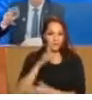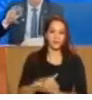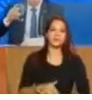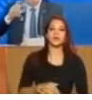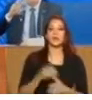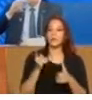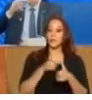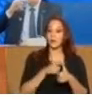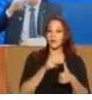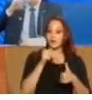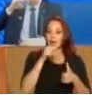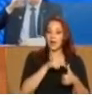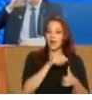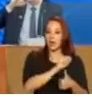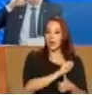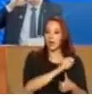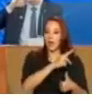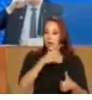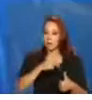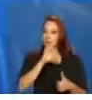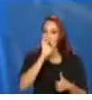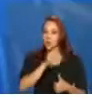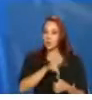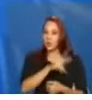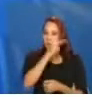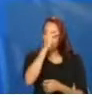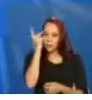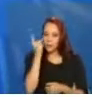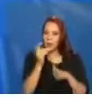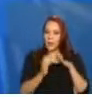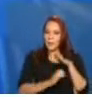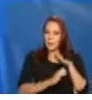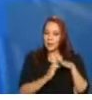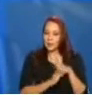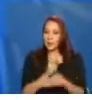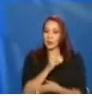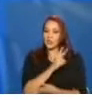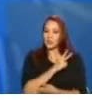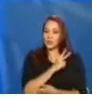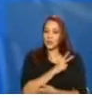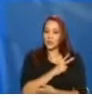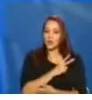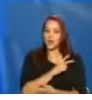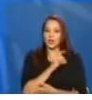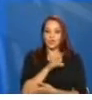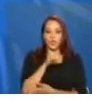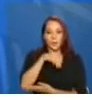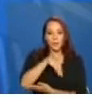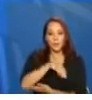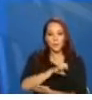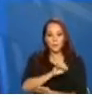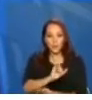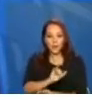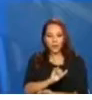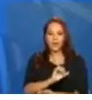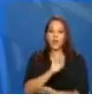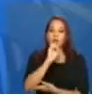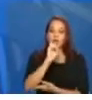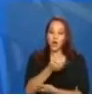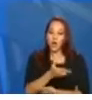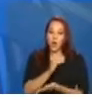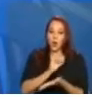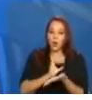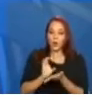primeira, o aplicativo é só para quem é microempreendedor individual, MEI, ou